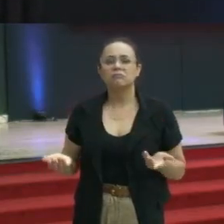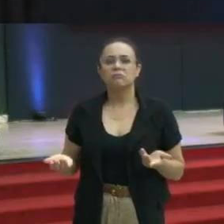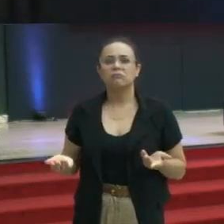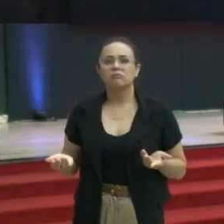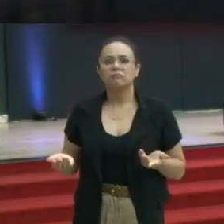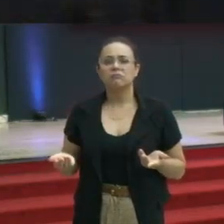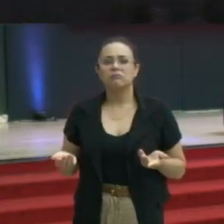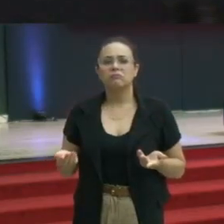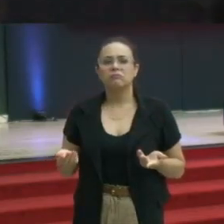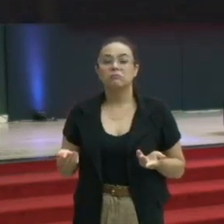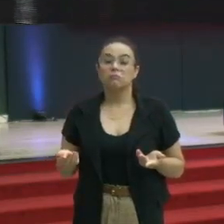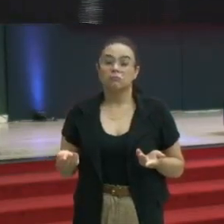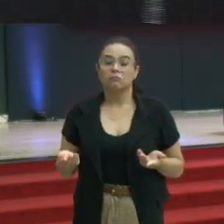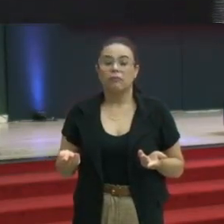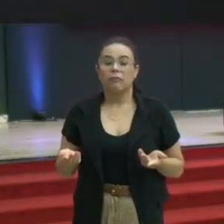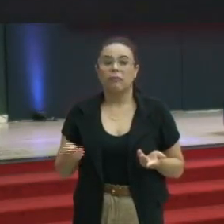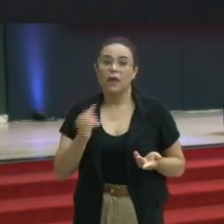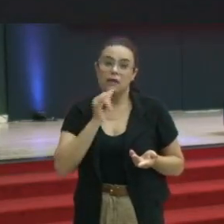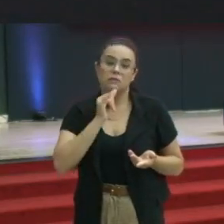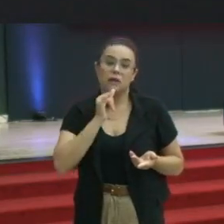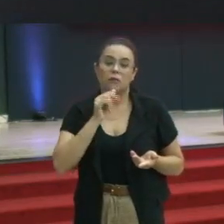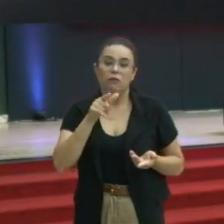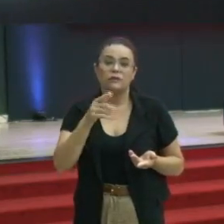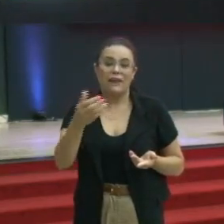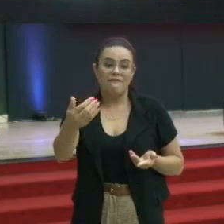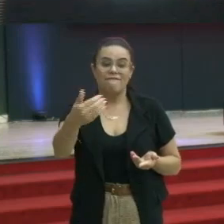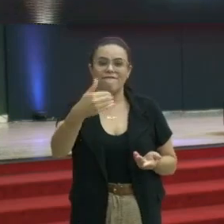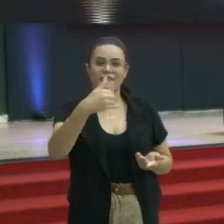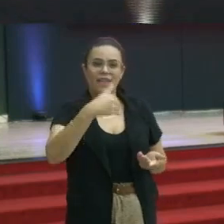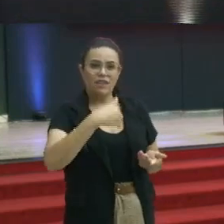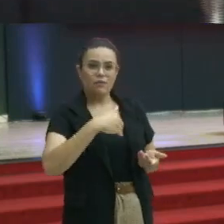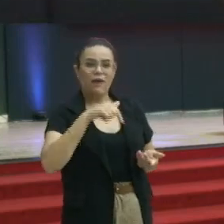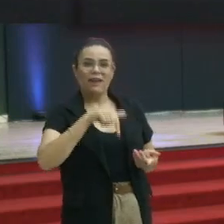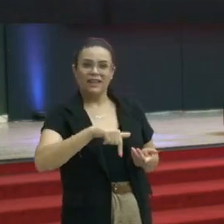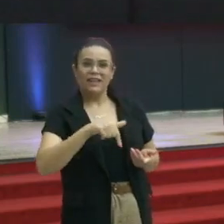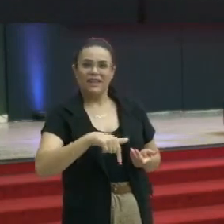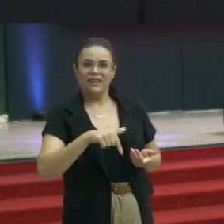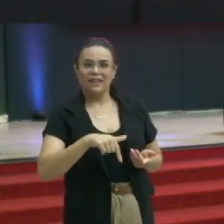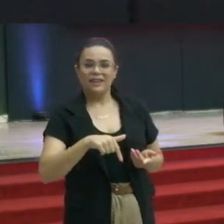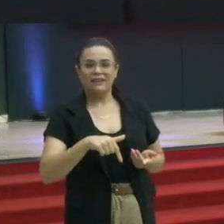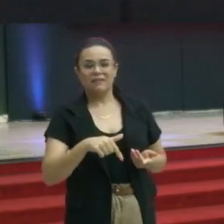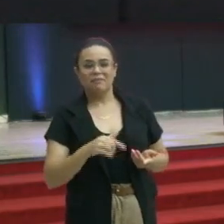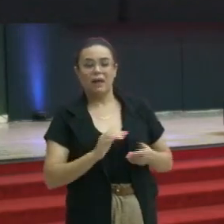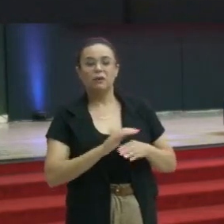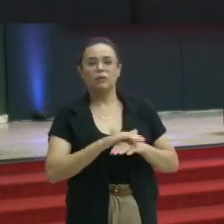Você veio esta noite e com certeza tem um problema te tirando a paz.